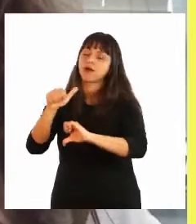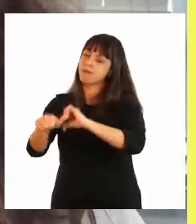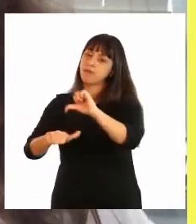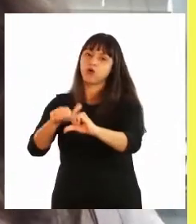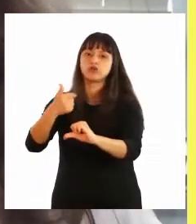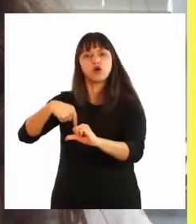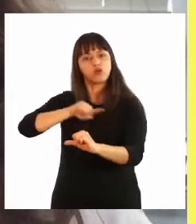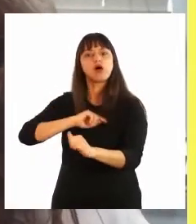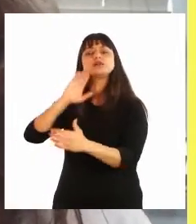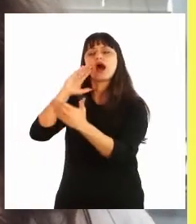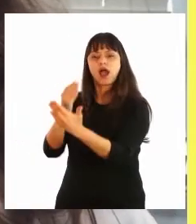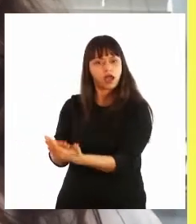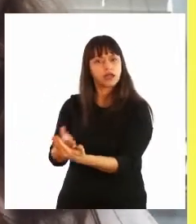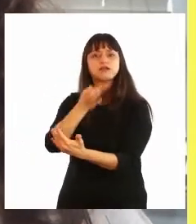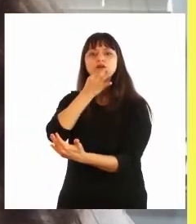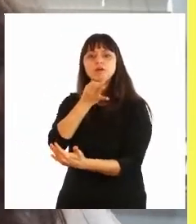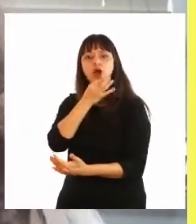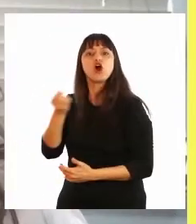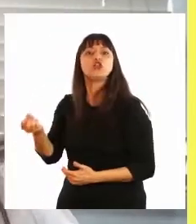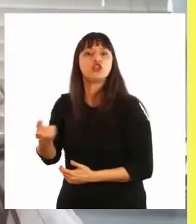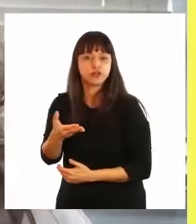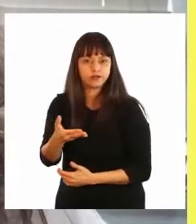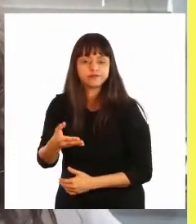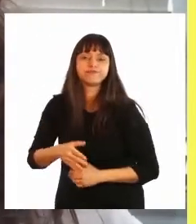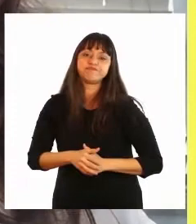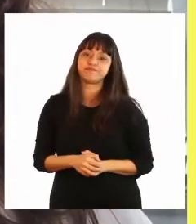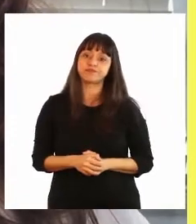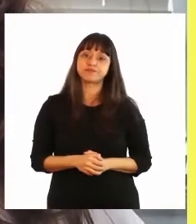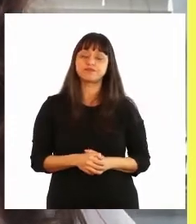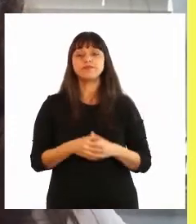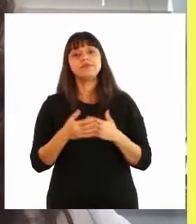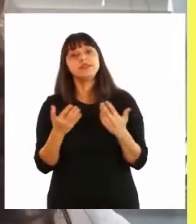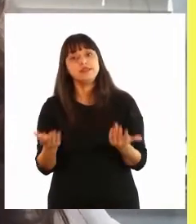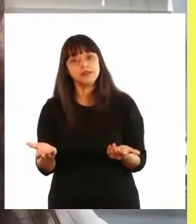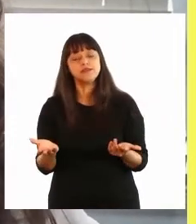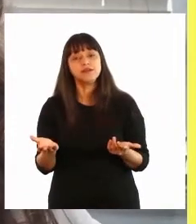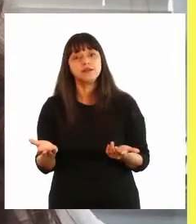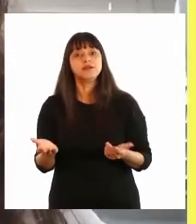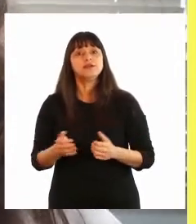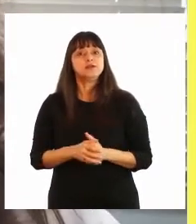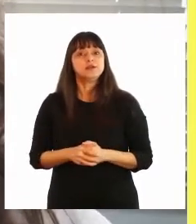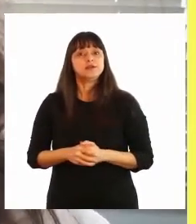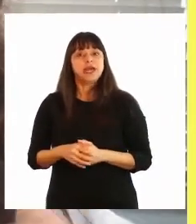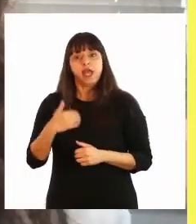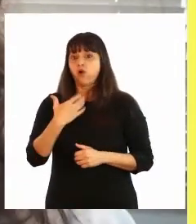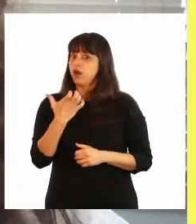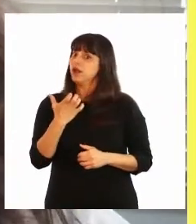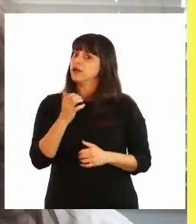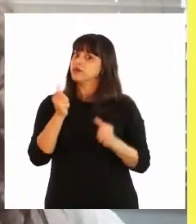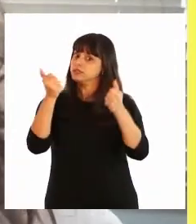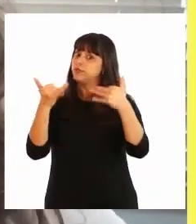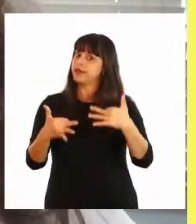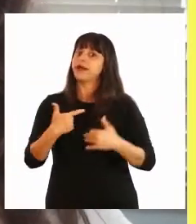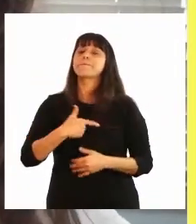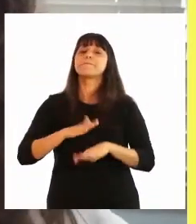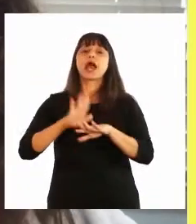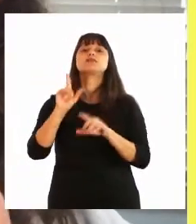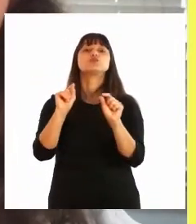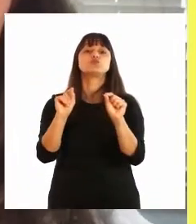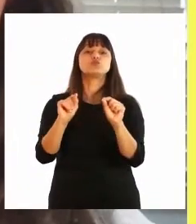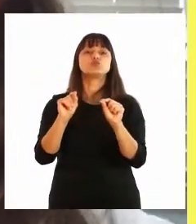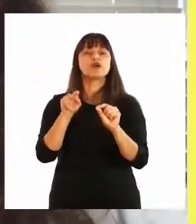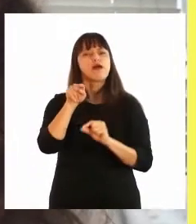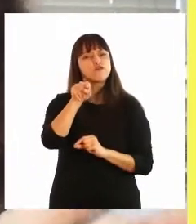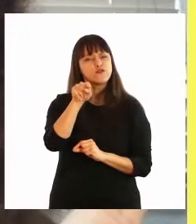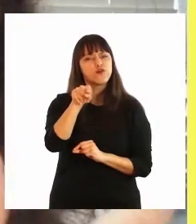acreditar naquela outra versão, né? Agora, eu queria falar uma coisa mais, que foi